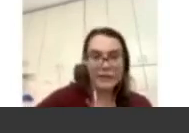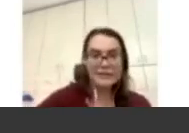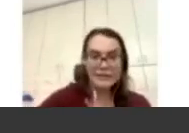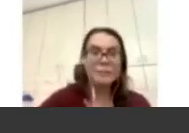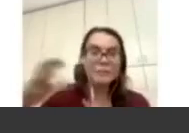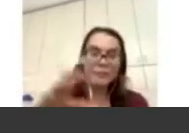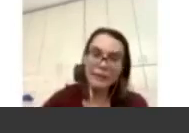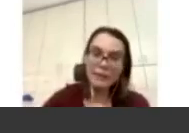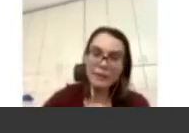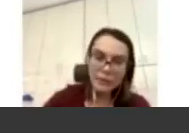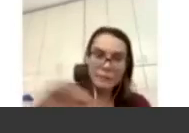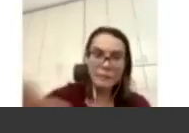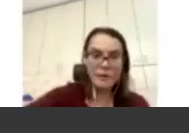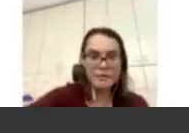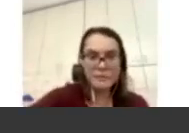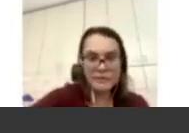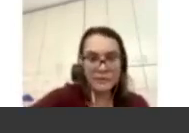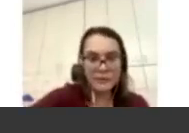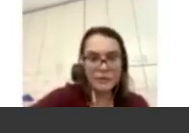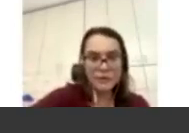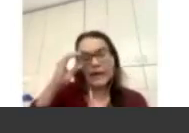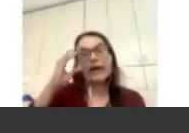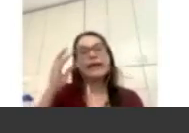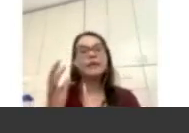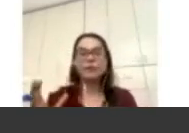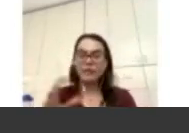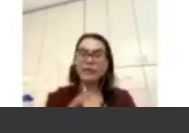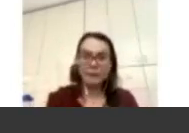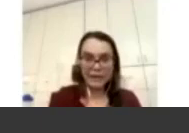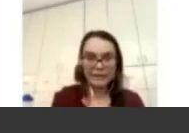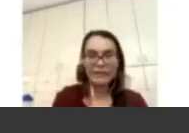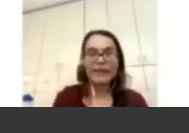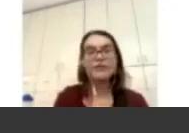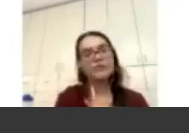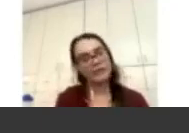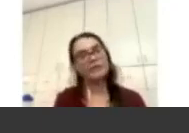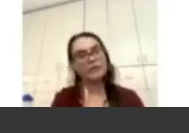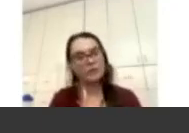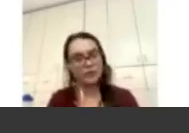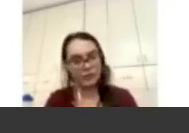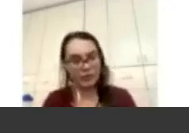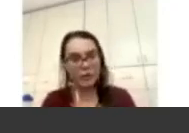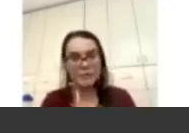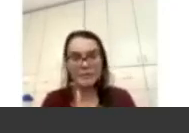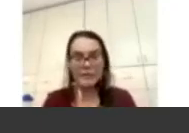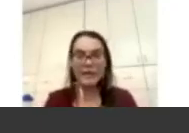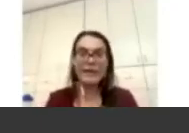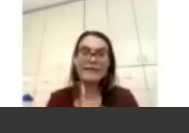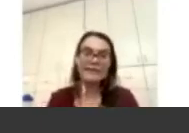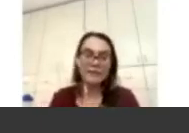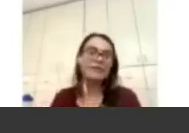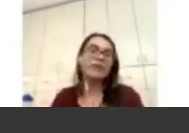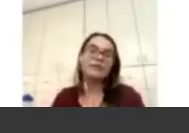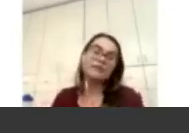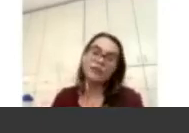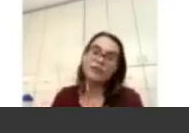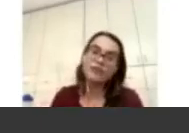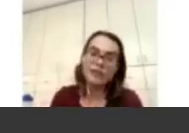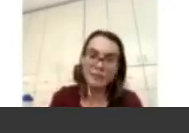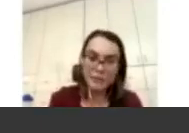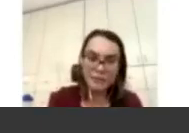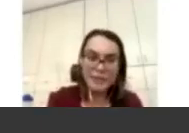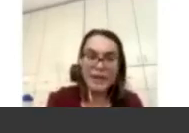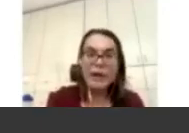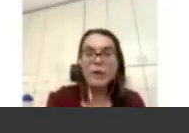foi realizado para Monkeypox especificamente. Além do guia PAC, a gente tem dentro de Florianópolis também a estratégia, que é a estratégia